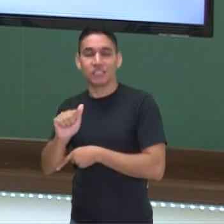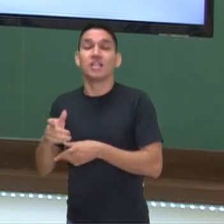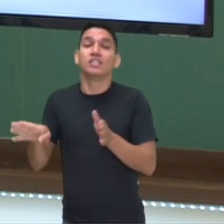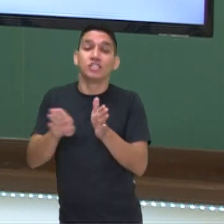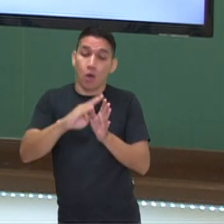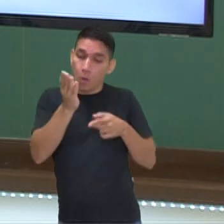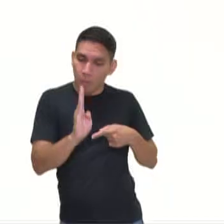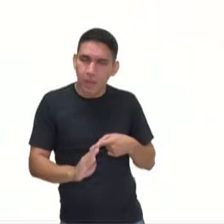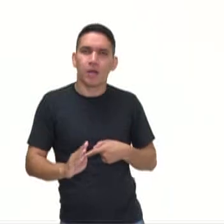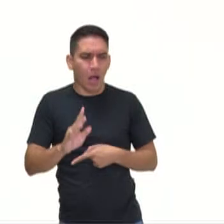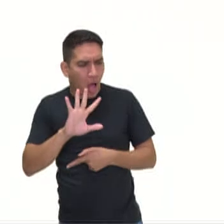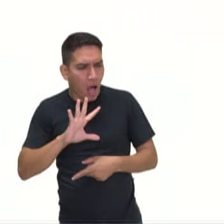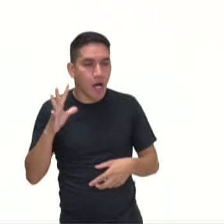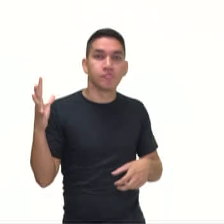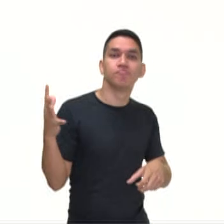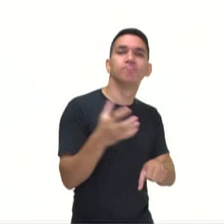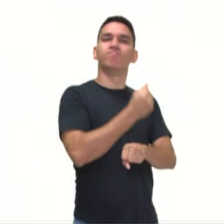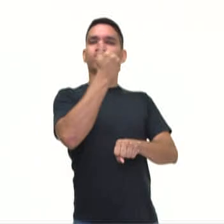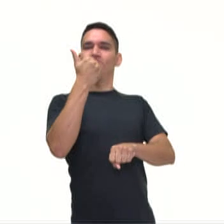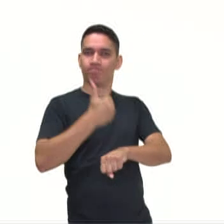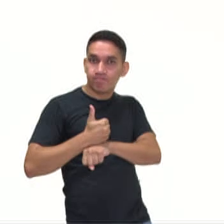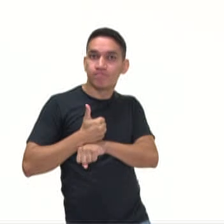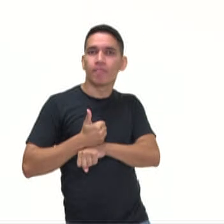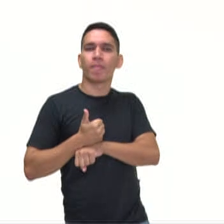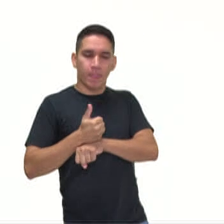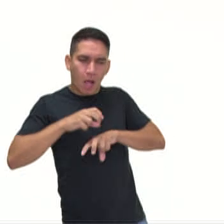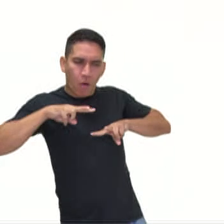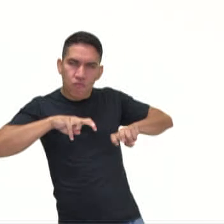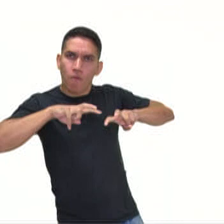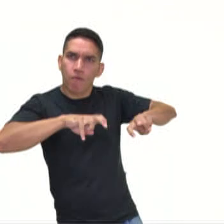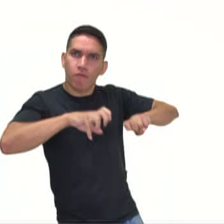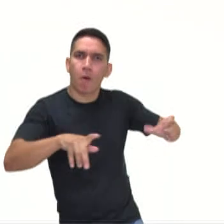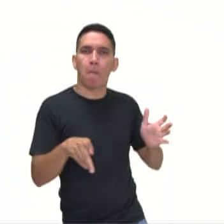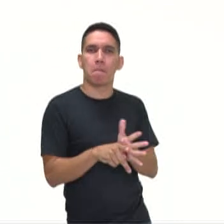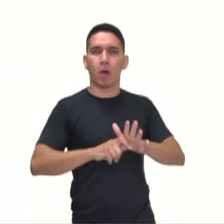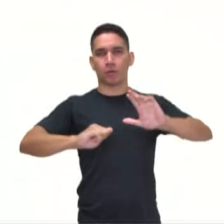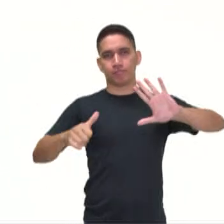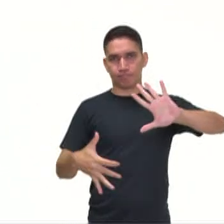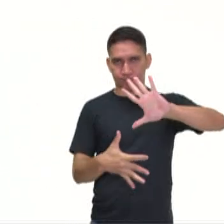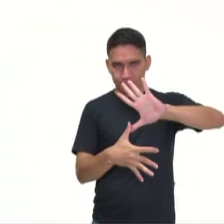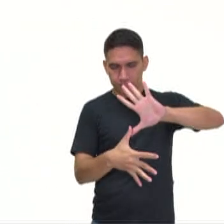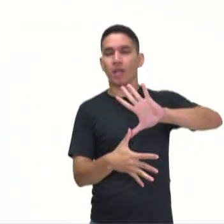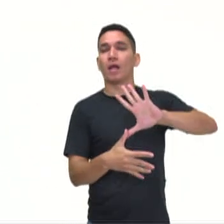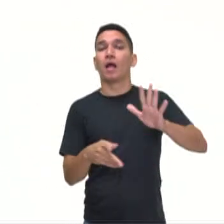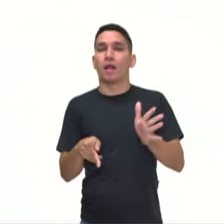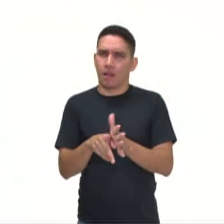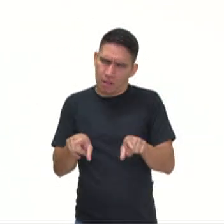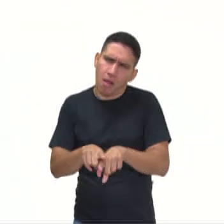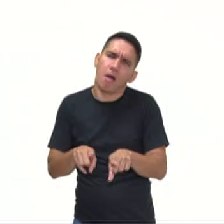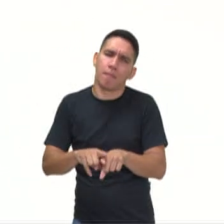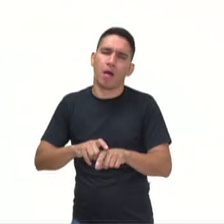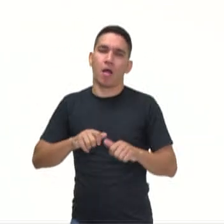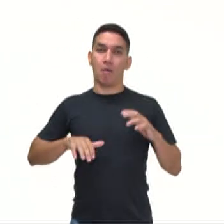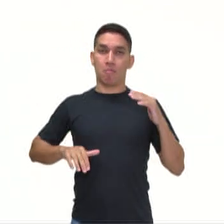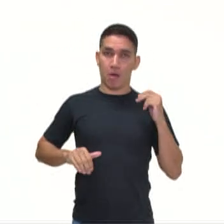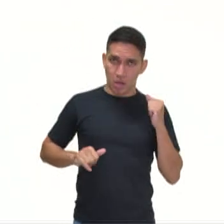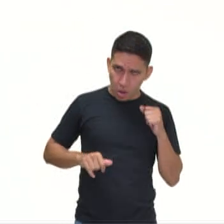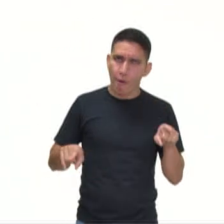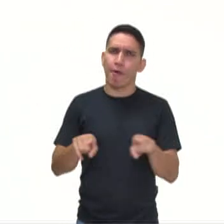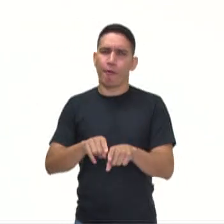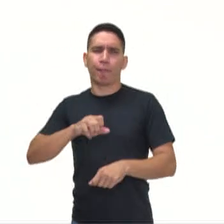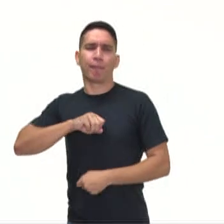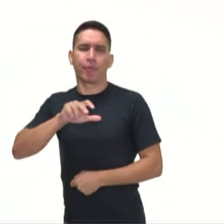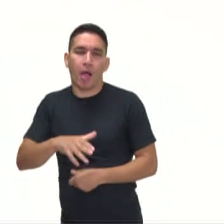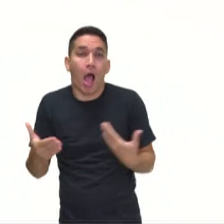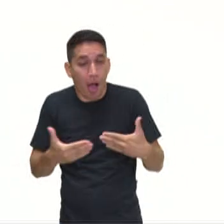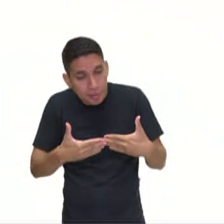conquistar, colonizar e explorar o continente americano, tanto os espanhóis como os portugueses. Nesta aula a